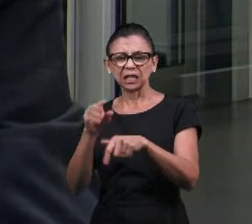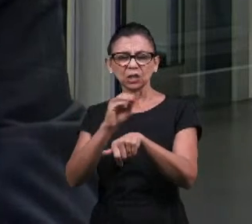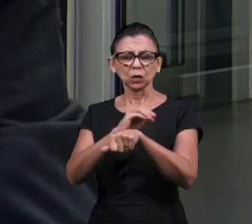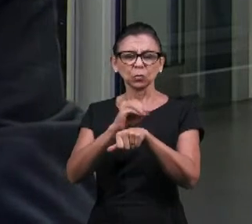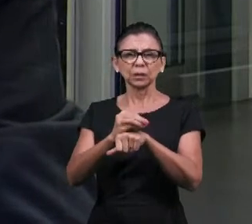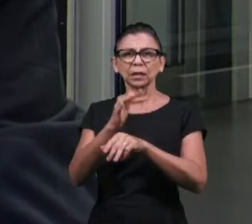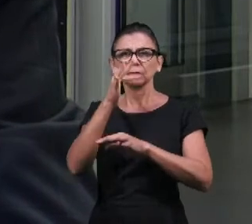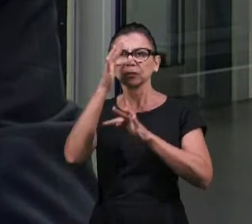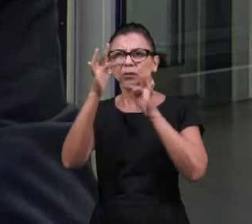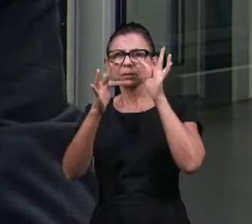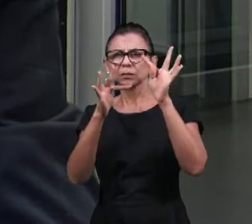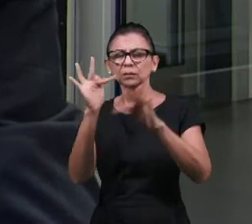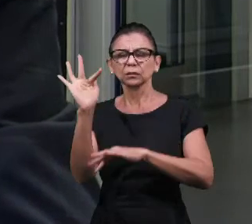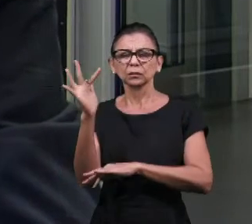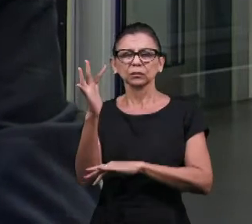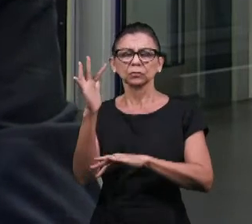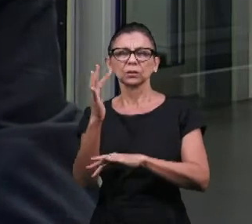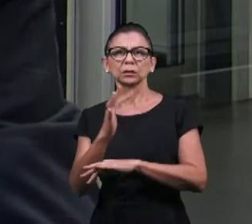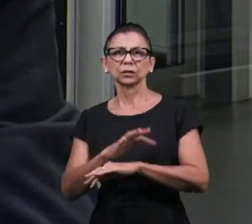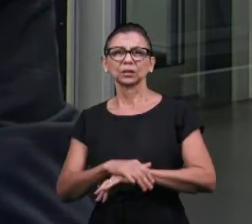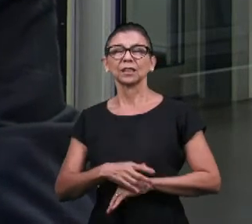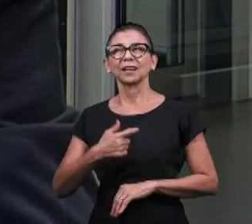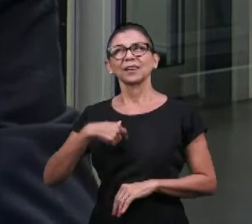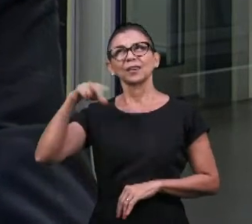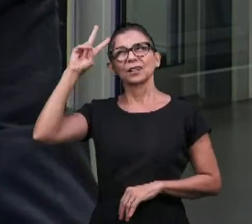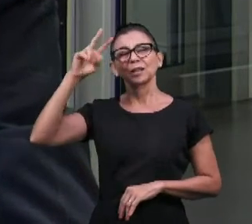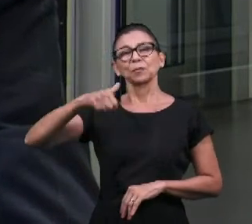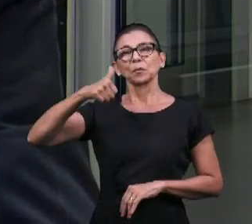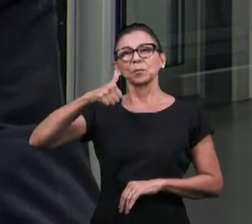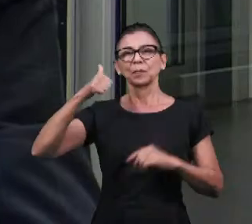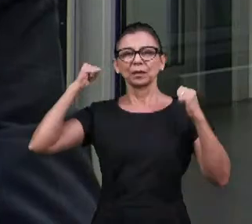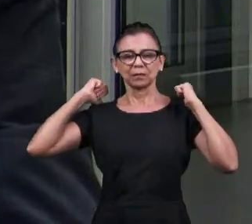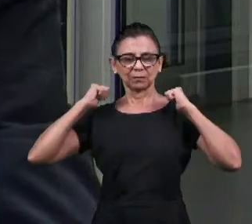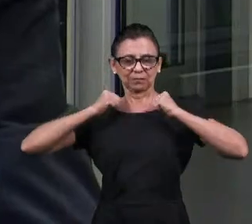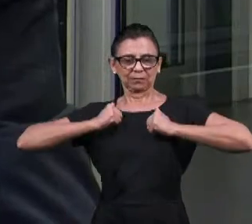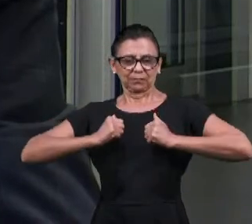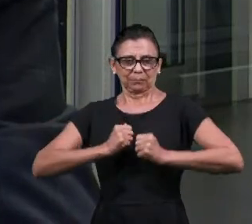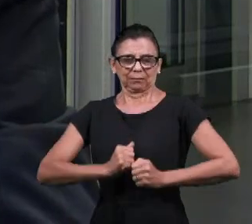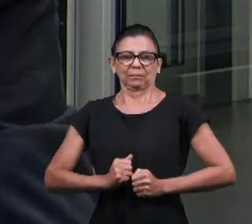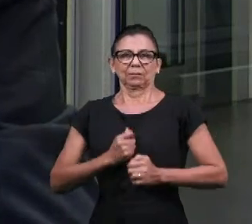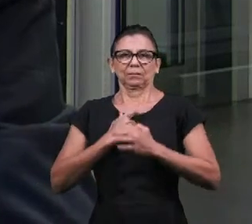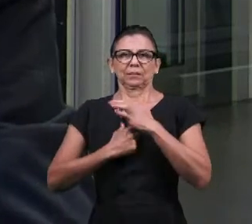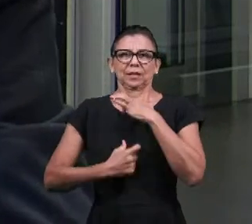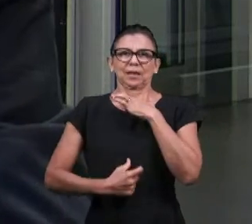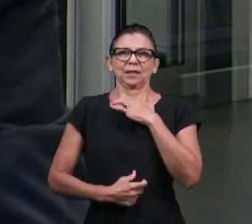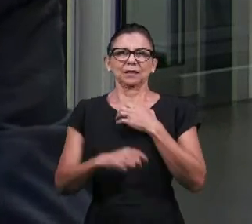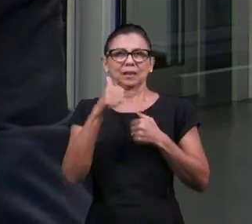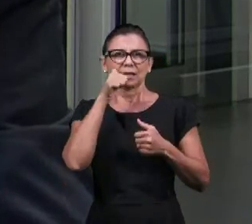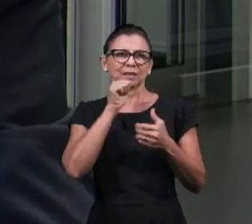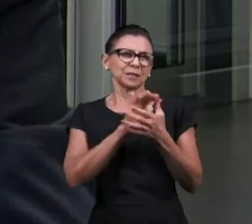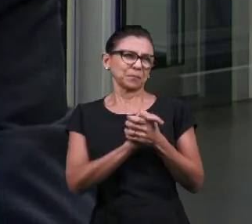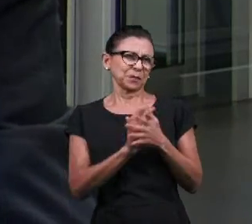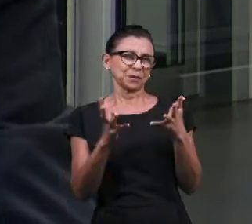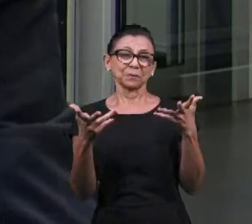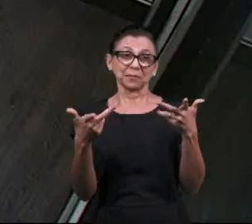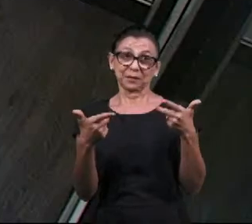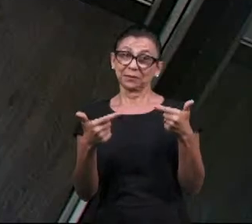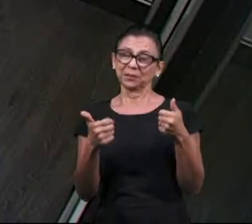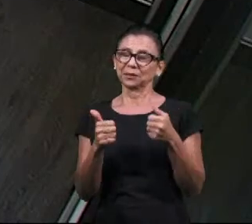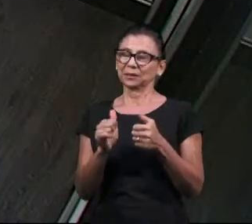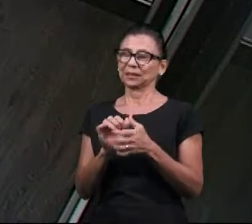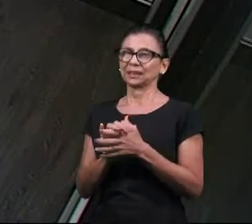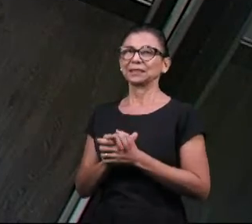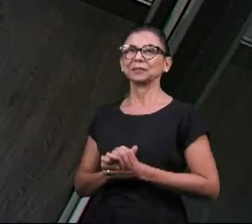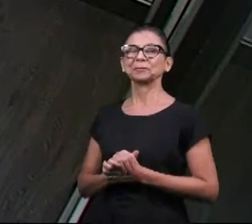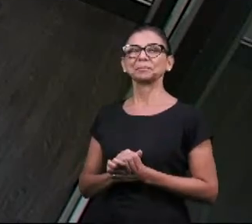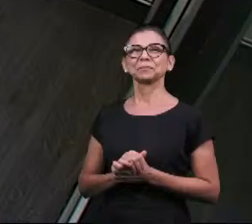igreja. Me lembro do meu primeiro terno. Minha esposa me deu. Esposa é algo maravilhoso, né? O